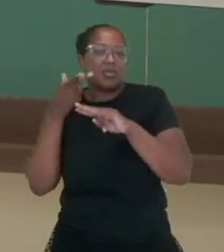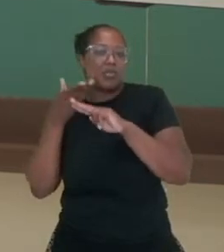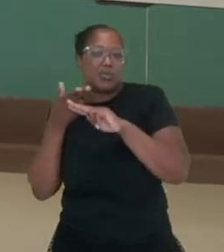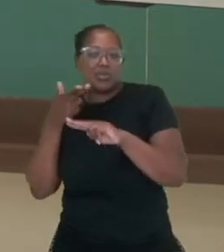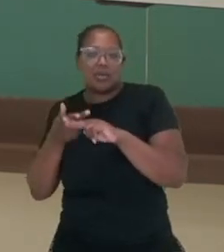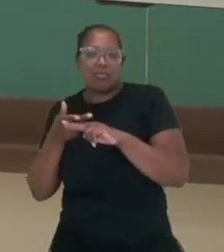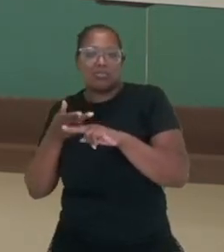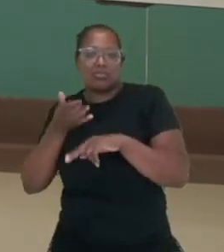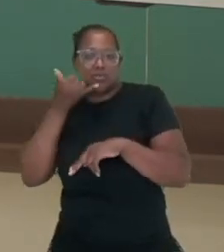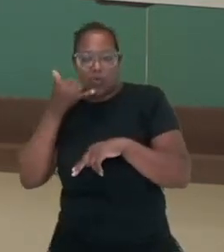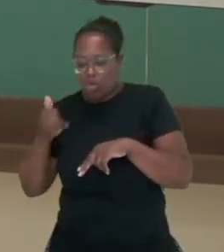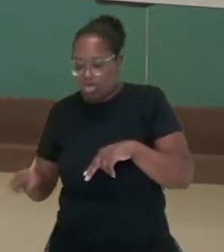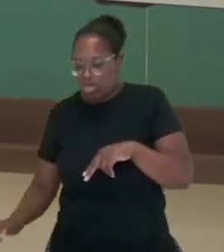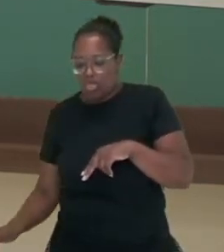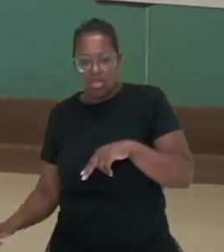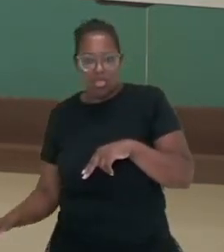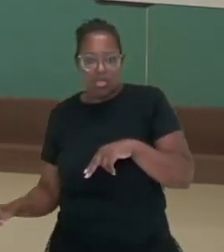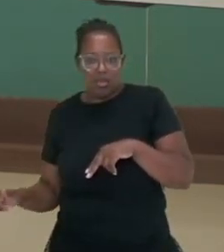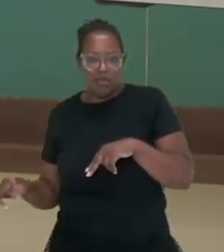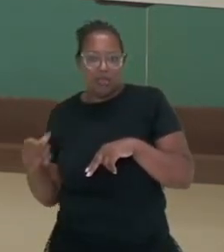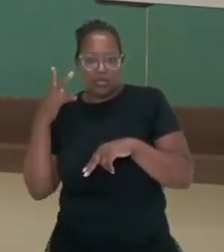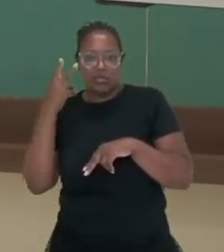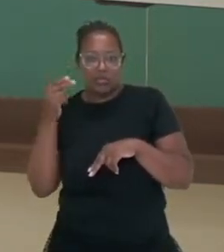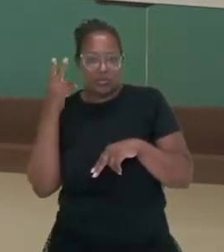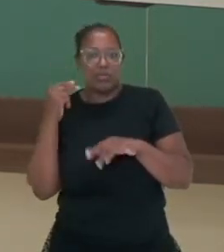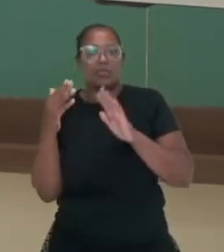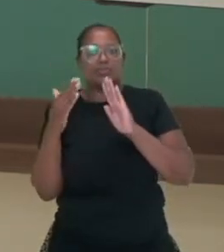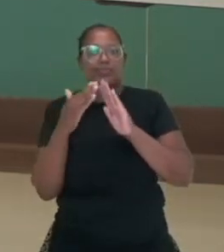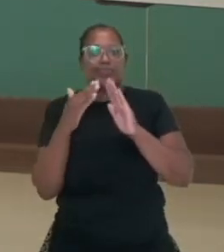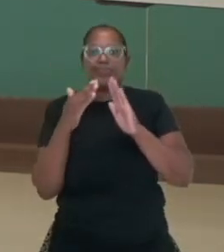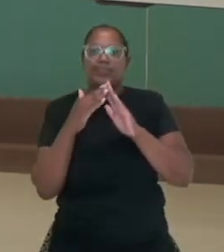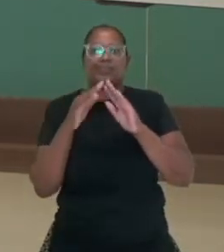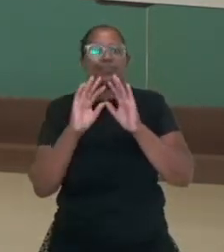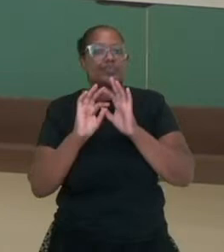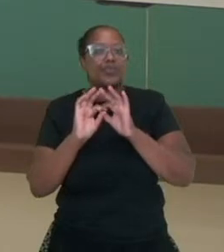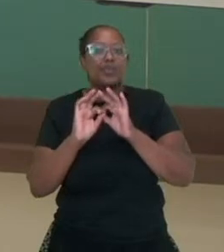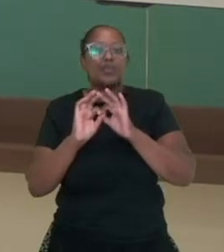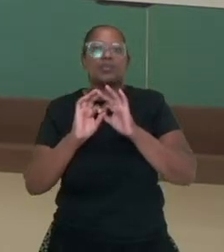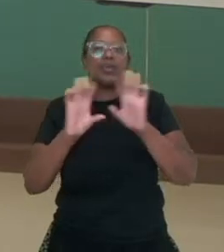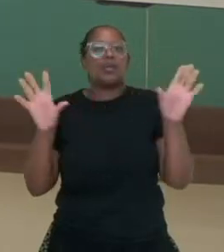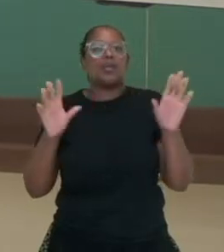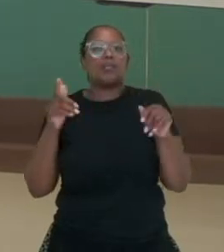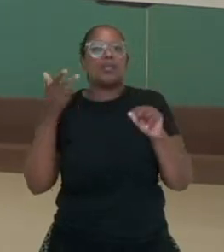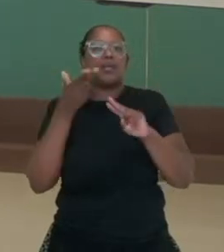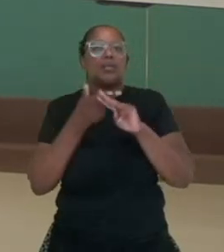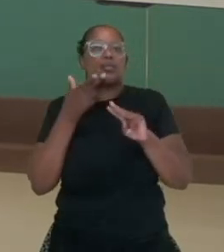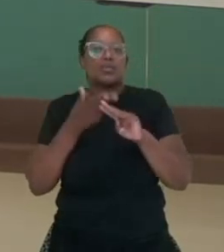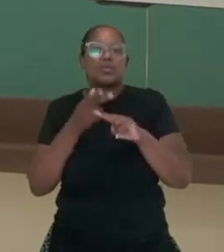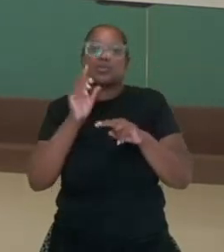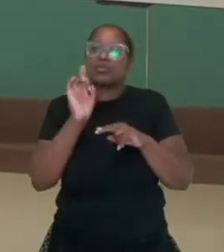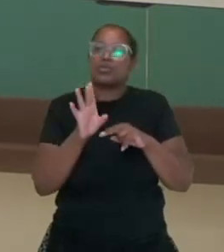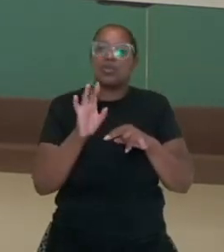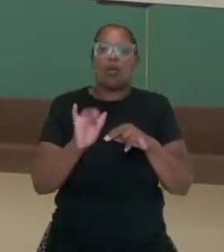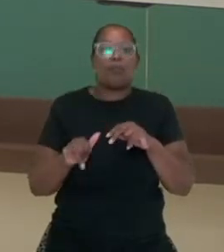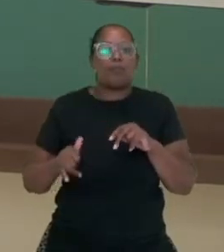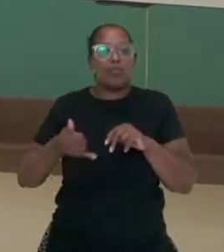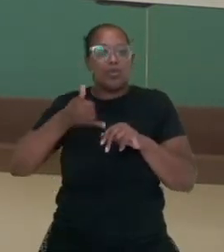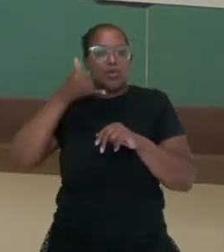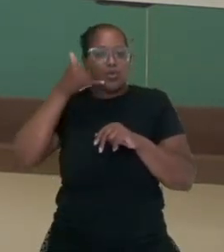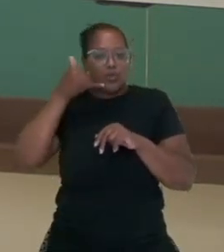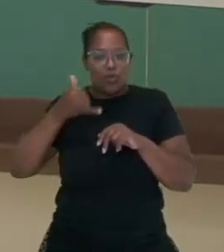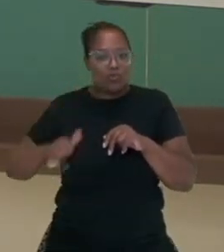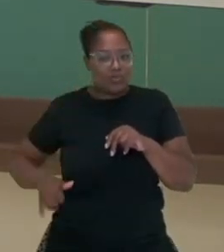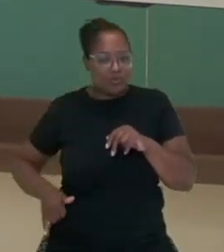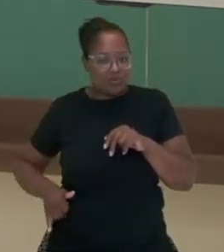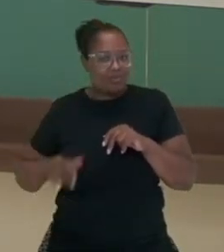tá? Então, a ideia inicial, a proposta da rede de telefonia móvel celular